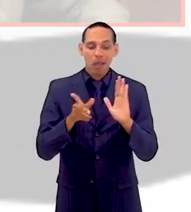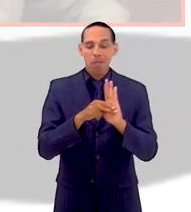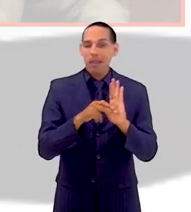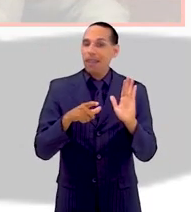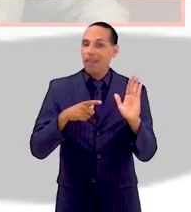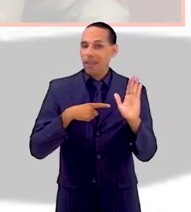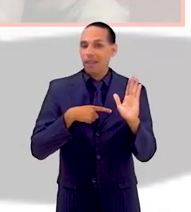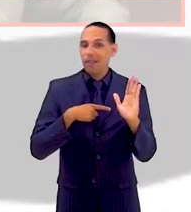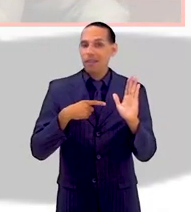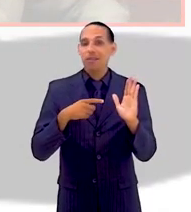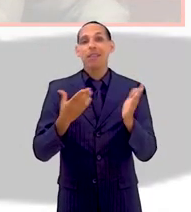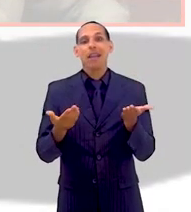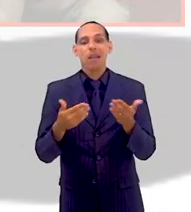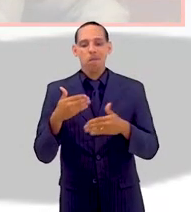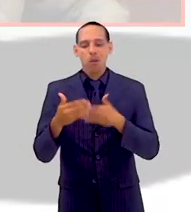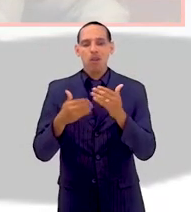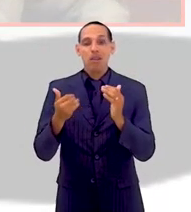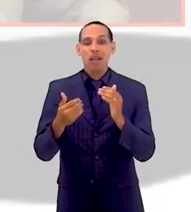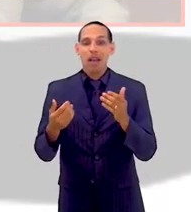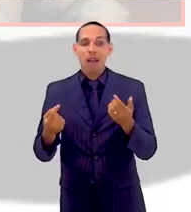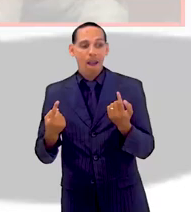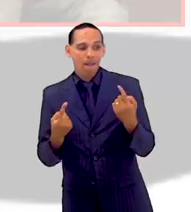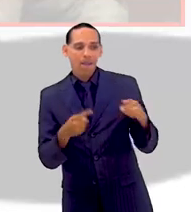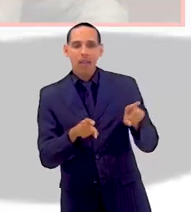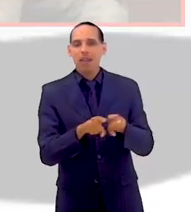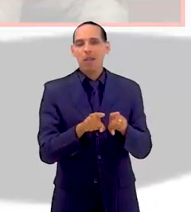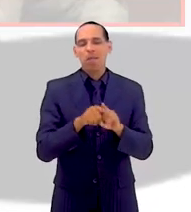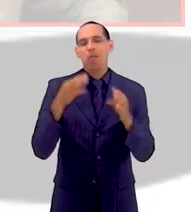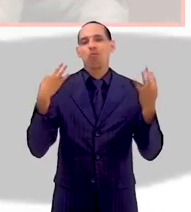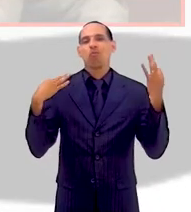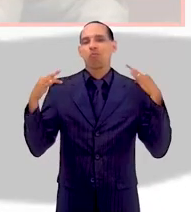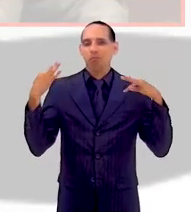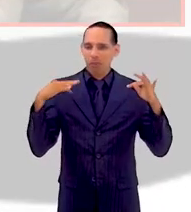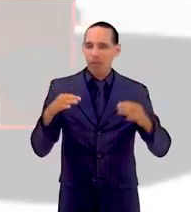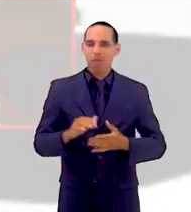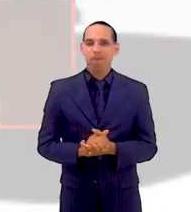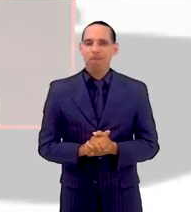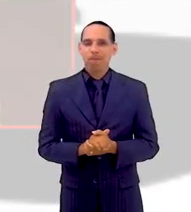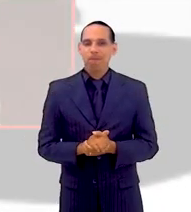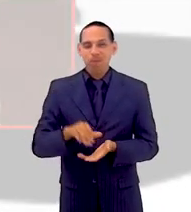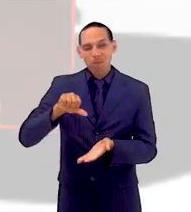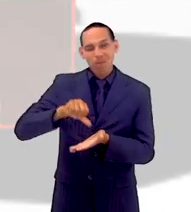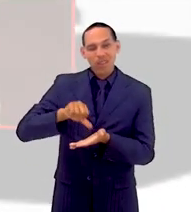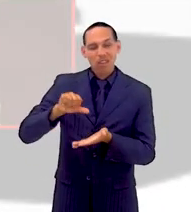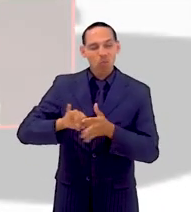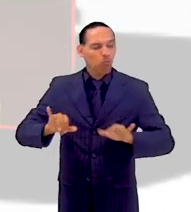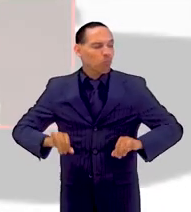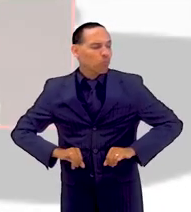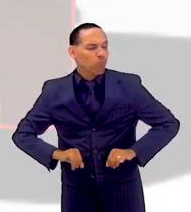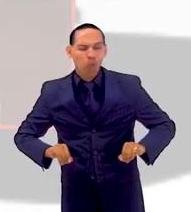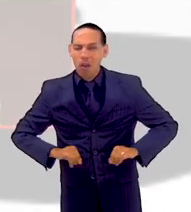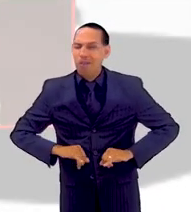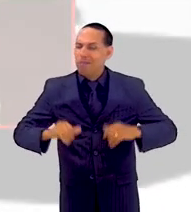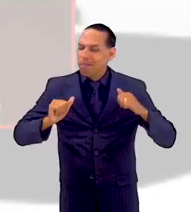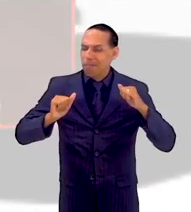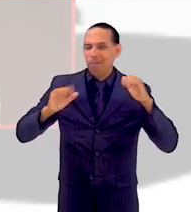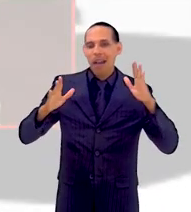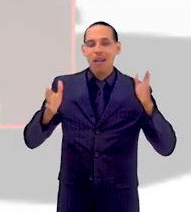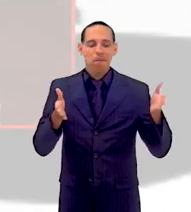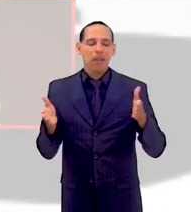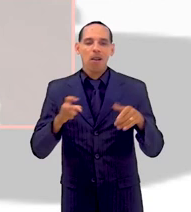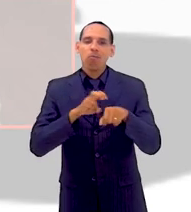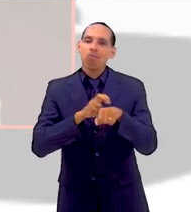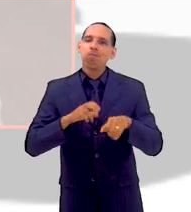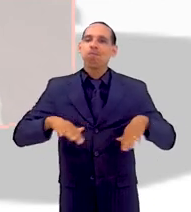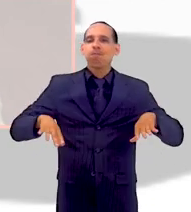emendas e ampliou-se esse processo para o turismo como um todo. O turismo foi um setor dos mais afetados pela pandemia. Por